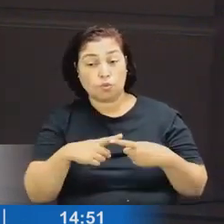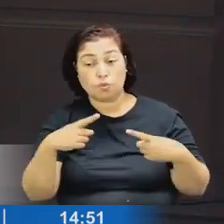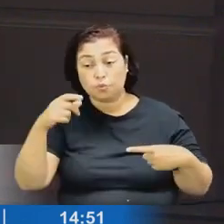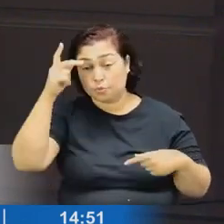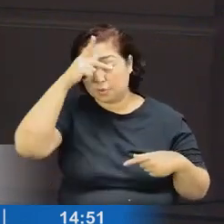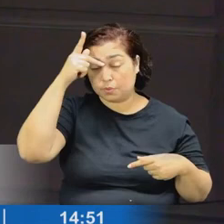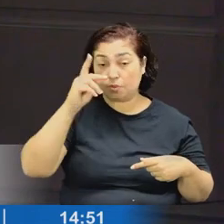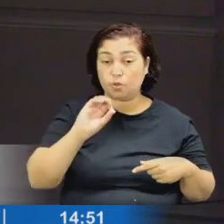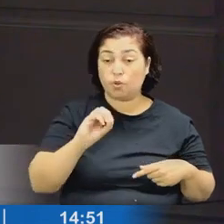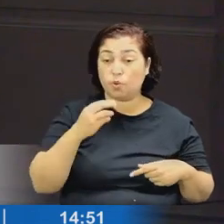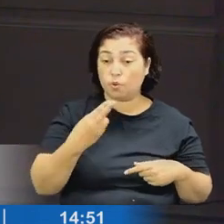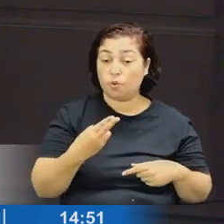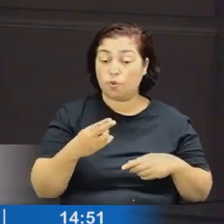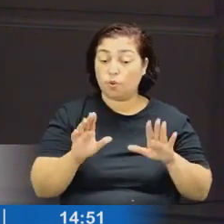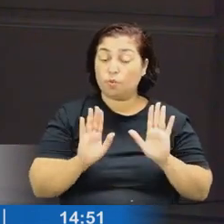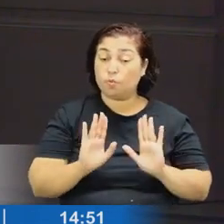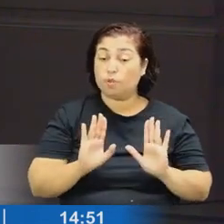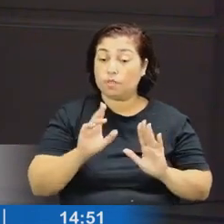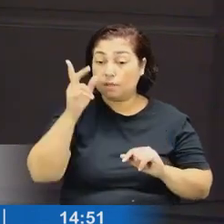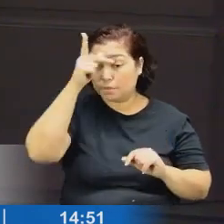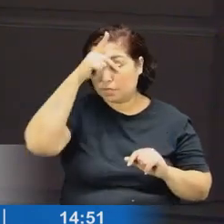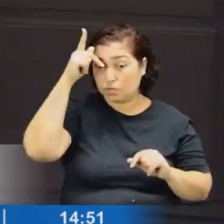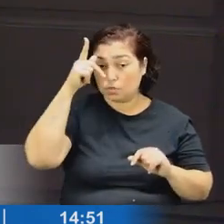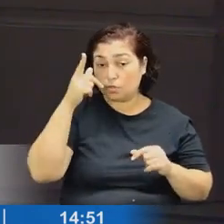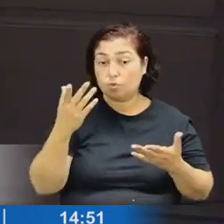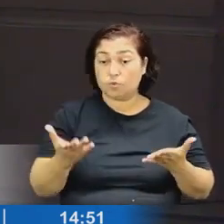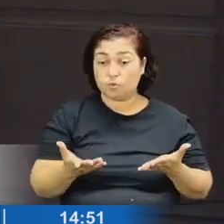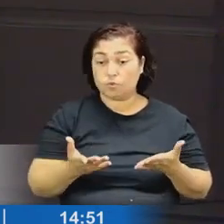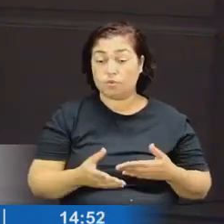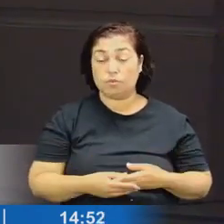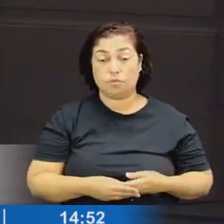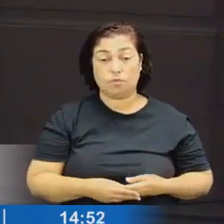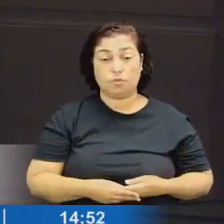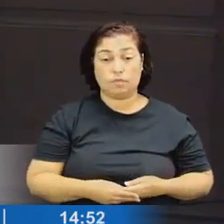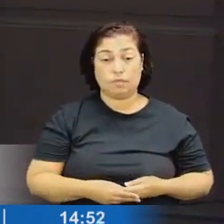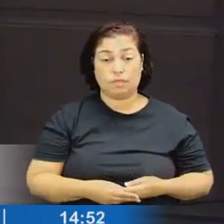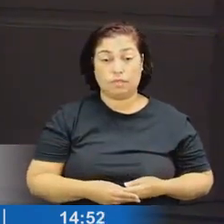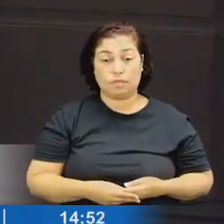dá para manter pessoas é uma coisa importante também trazer e manter né